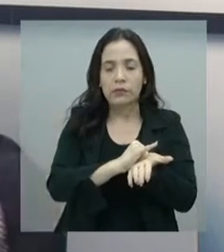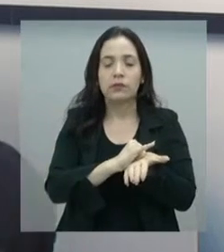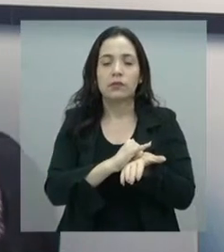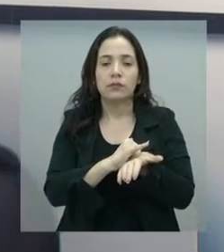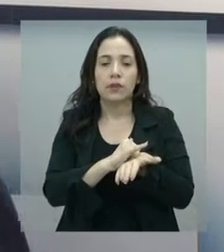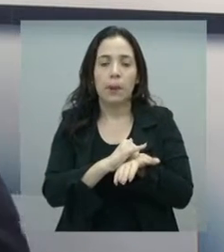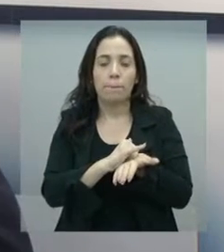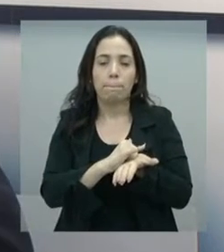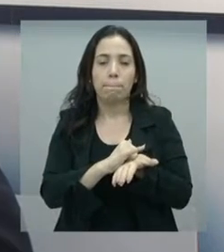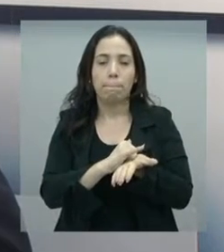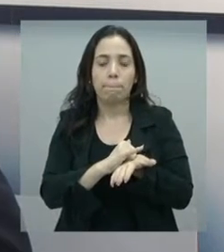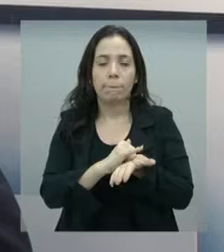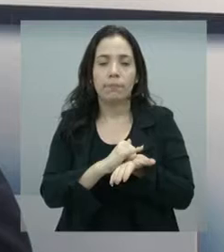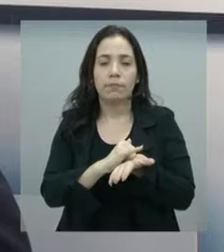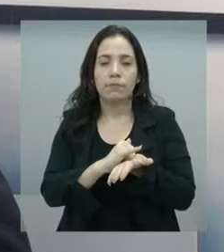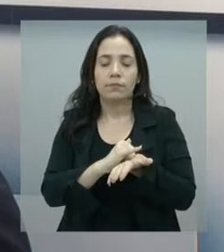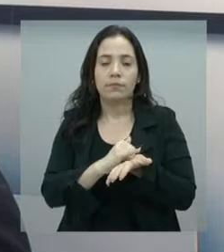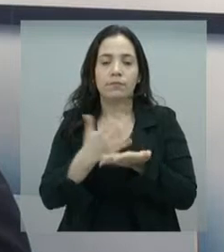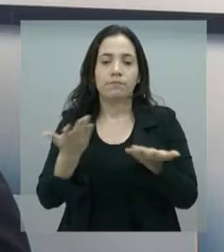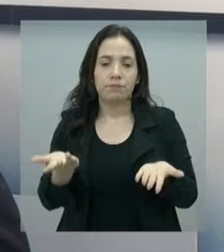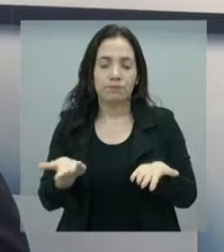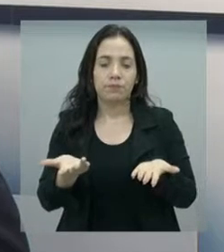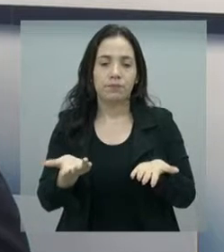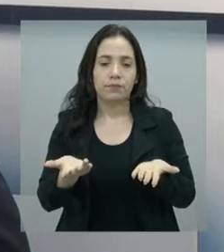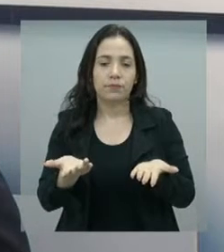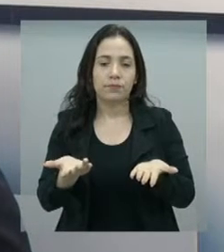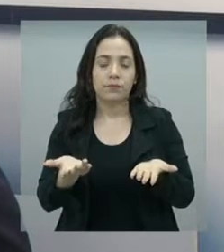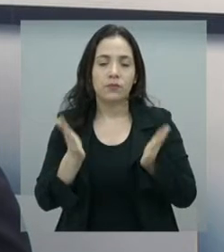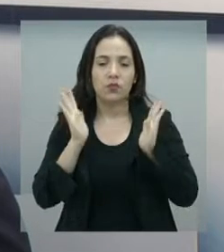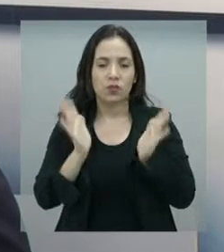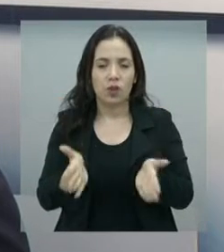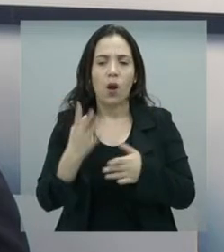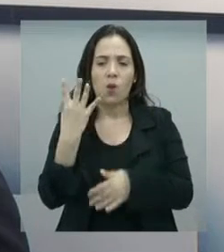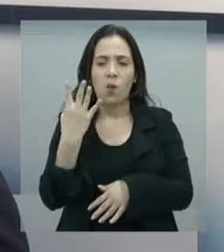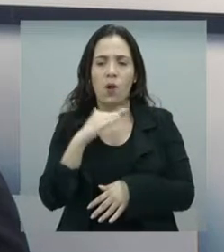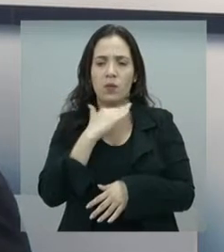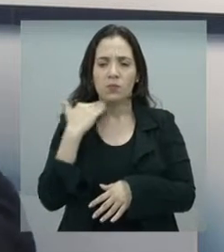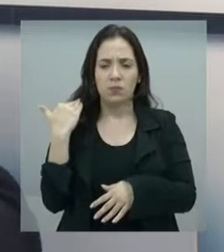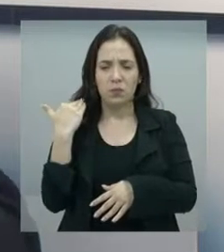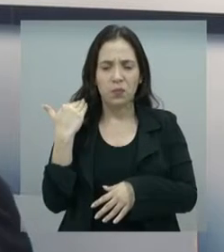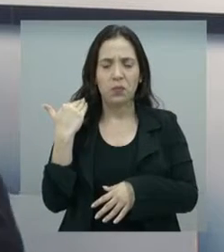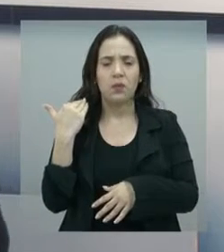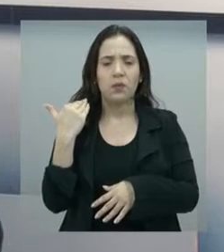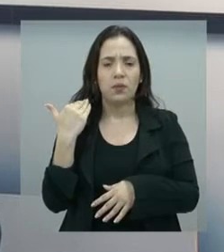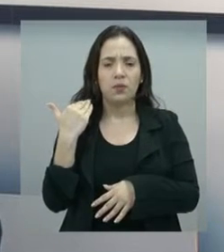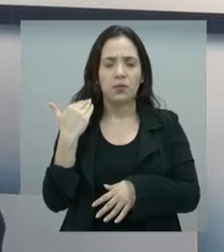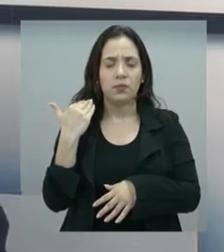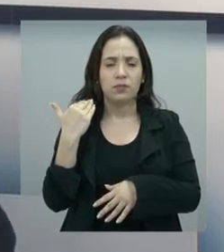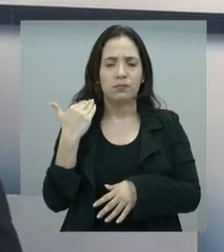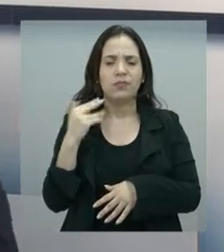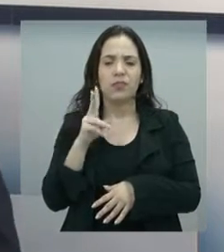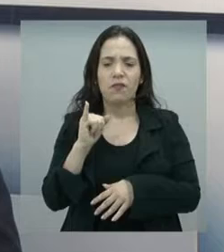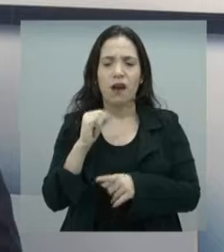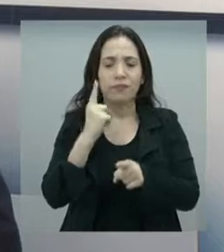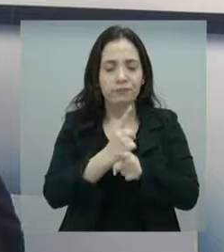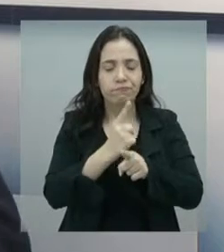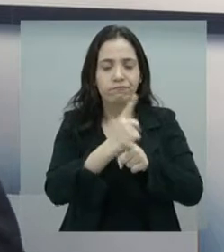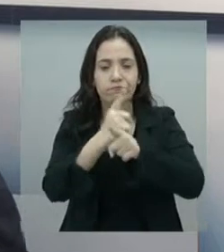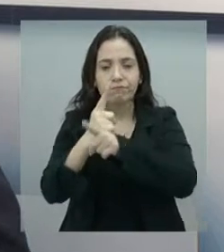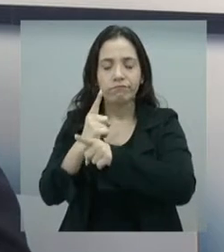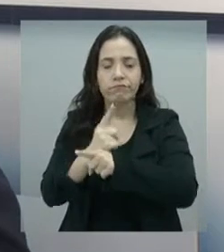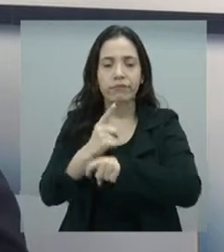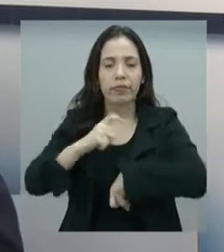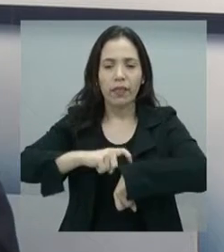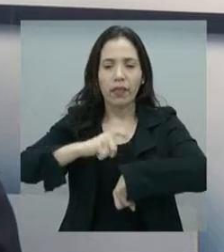E notícias ruins saindo aí, são 4 mortos e a tendência, o tempo vai